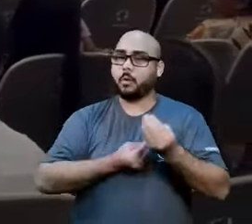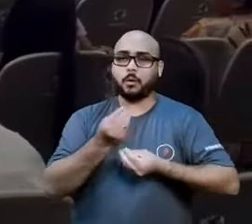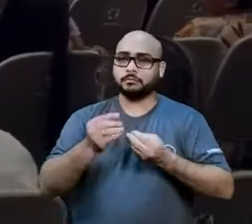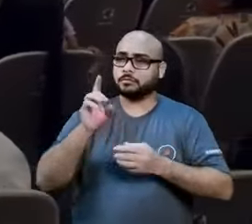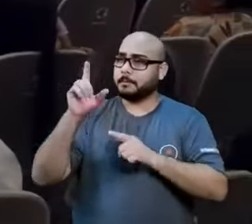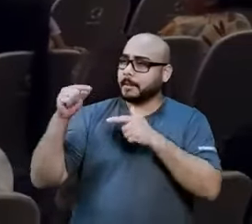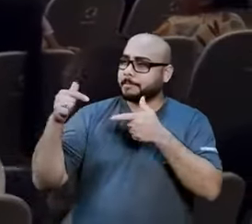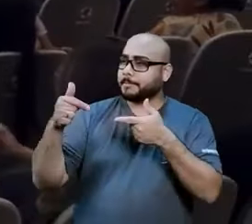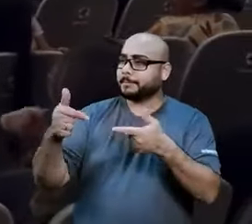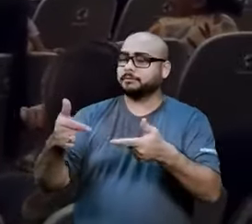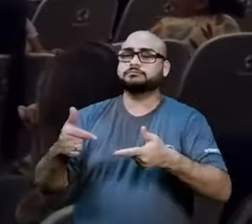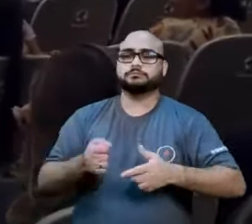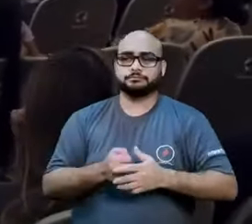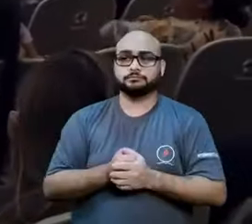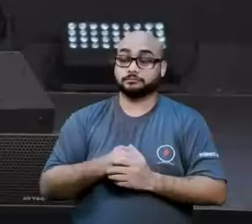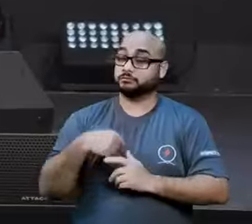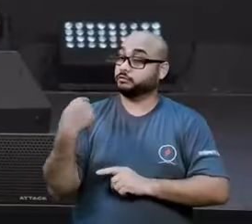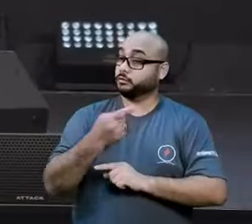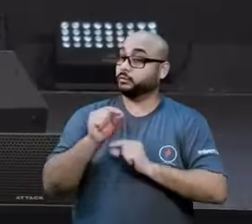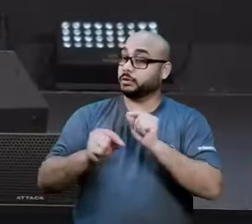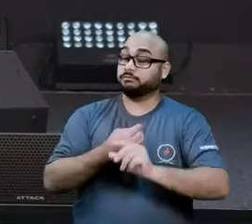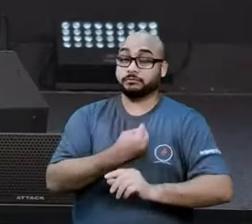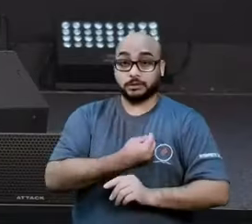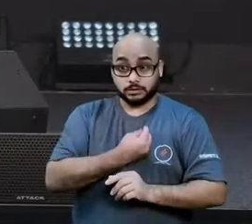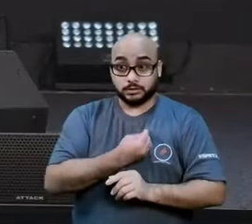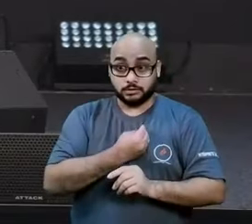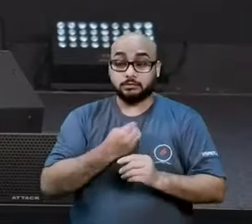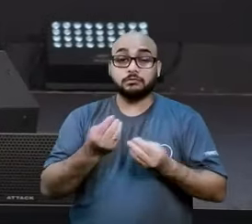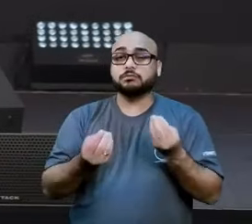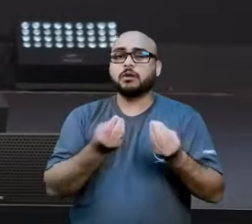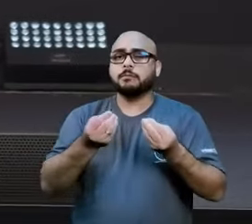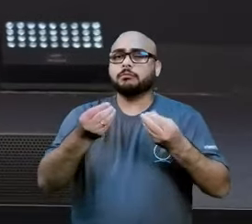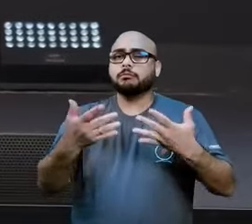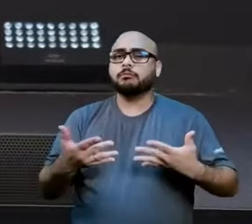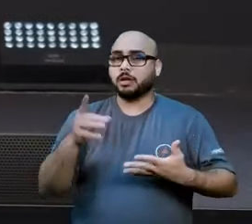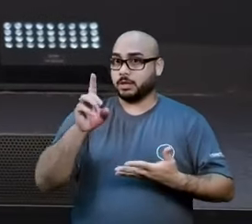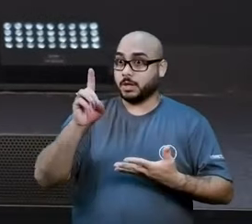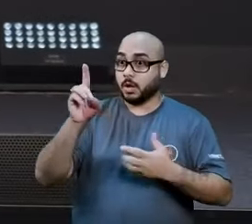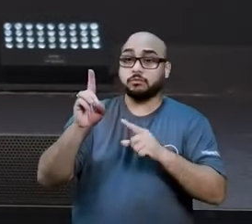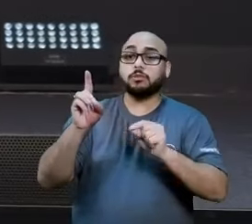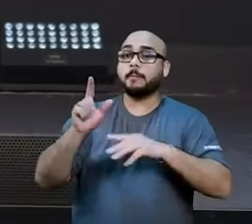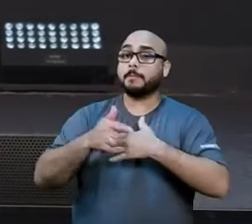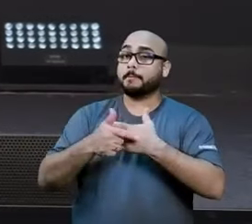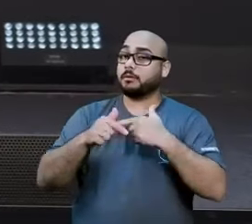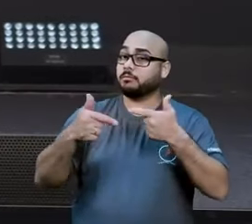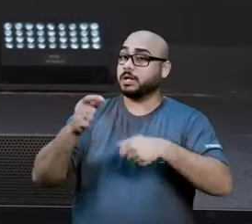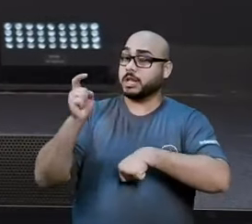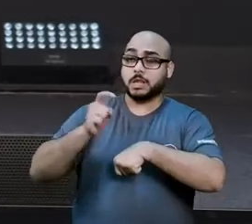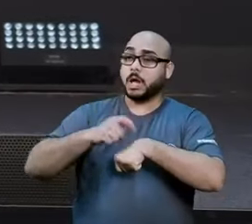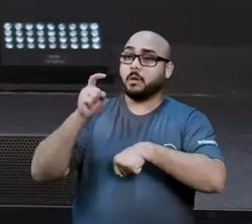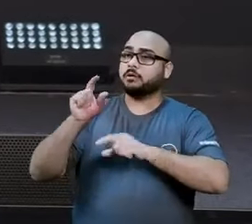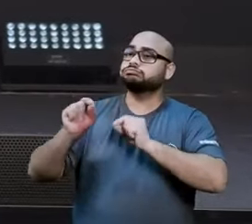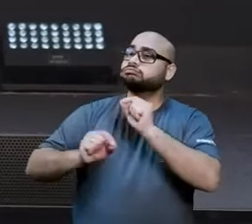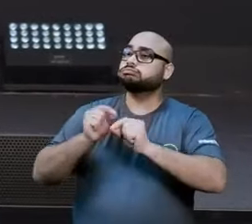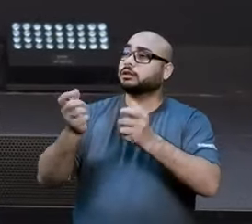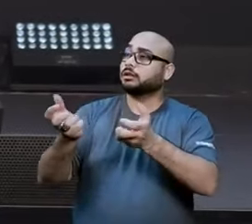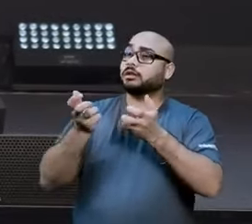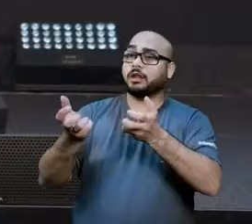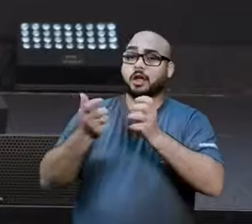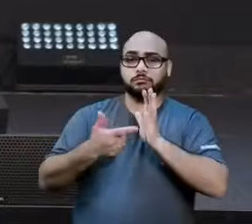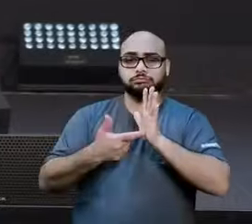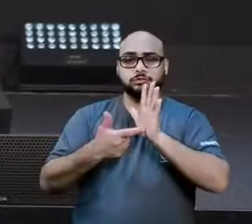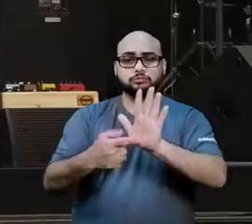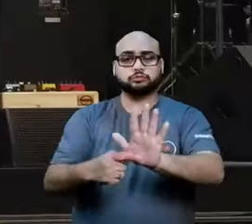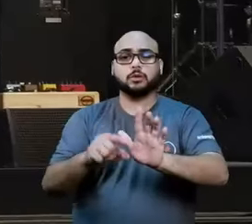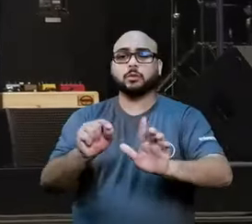pra nossa vida como é que Deus age quando ele quer realizar algo a nosso favor então vamos